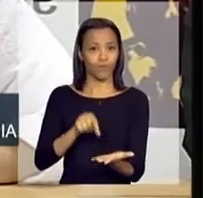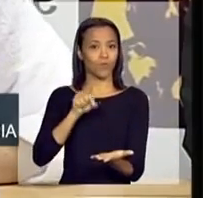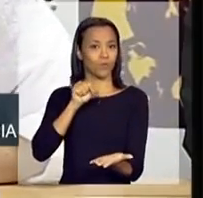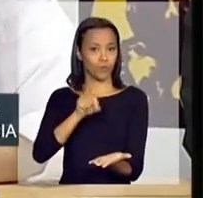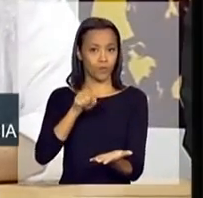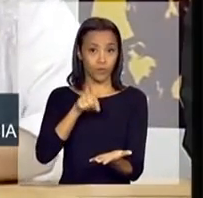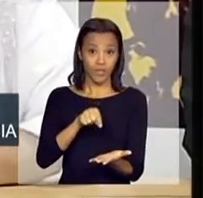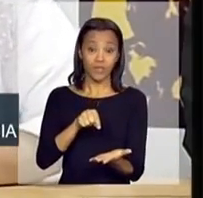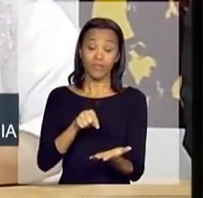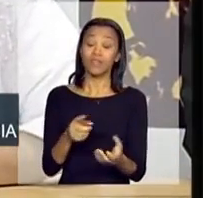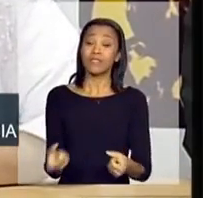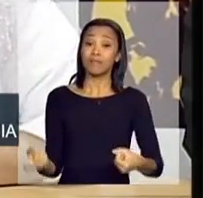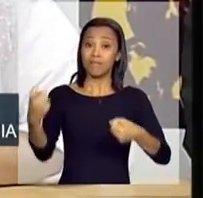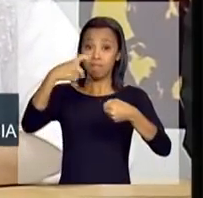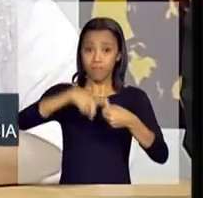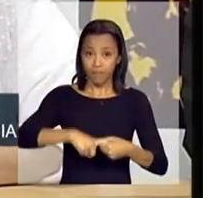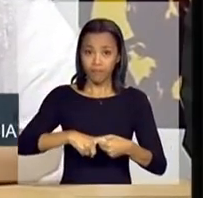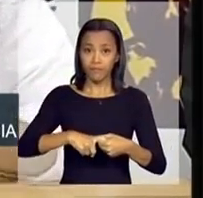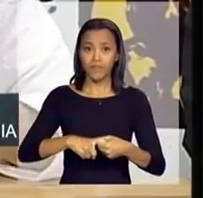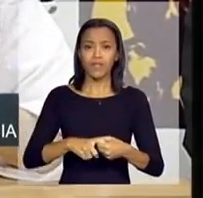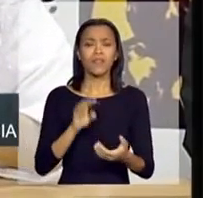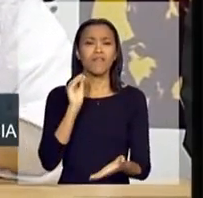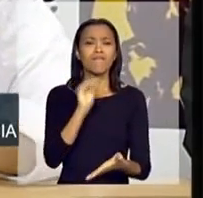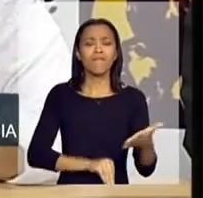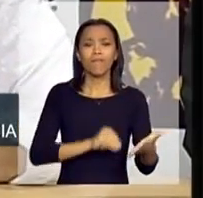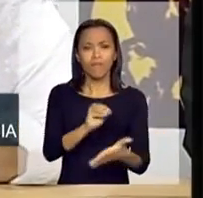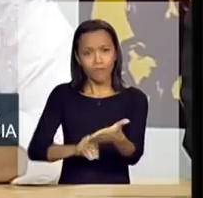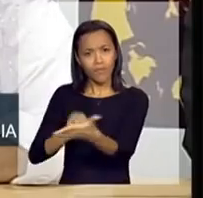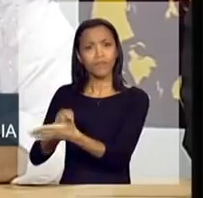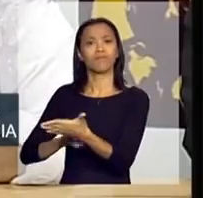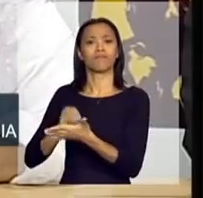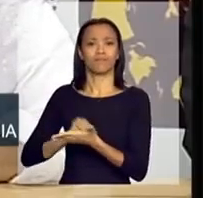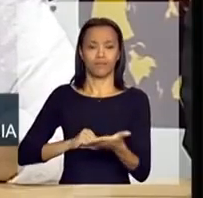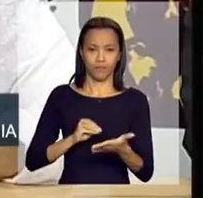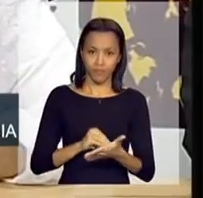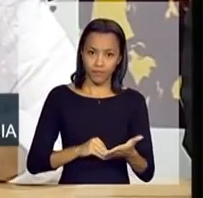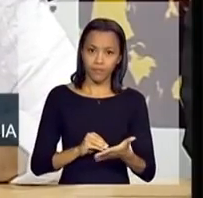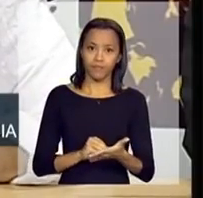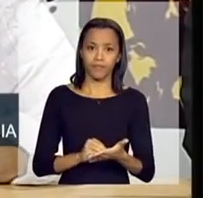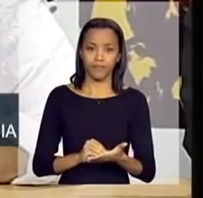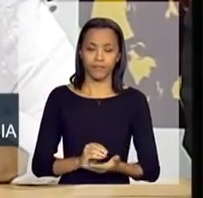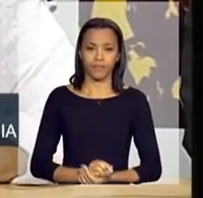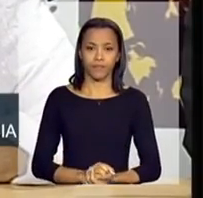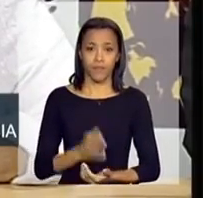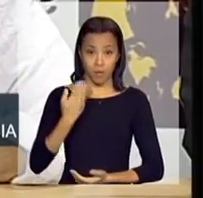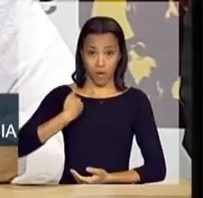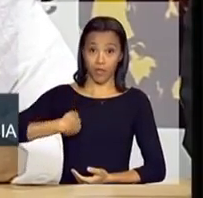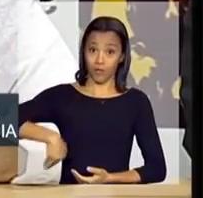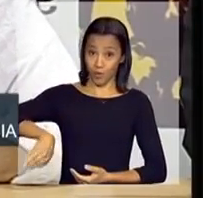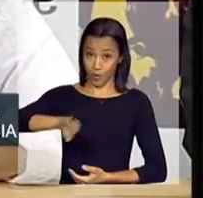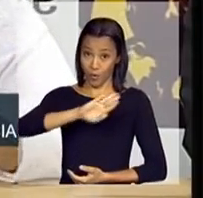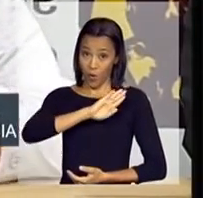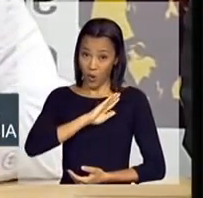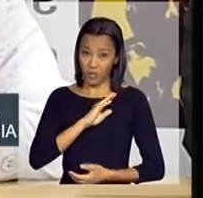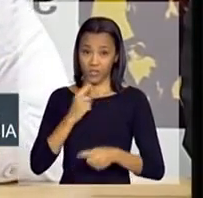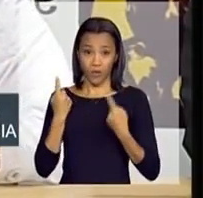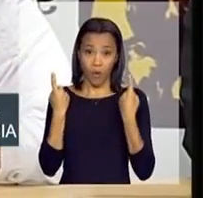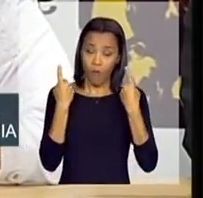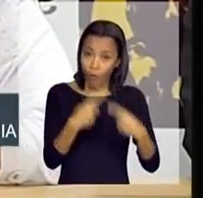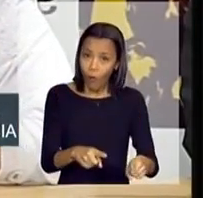uma das parcerias que faltava para a nossa rede no